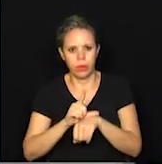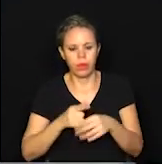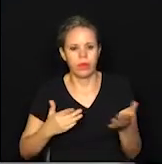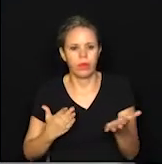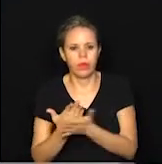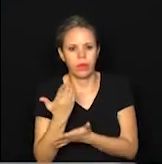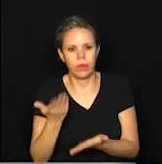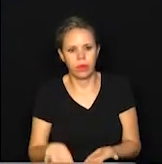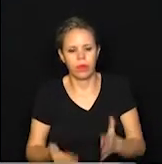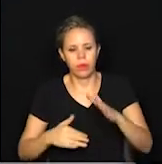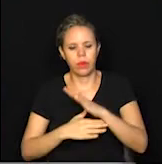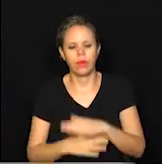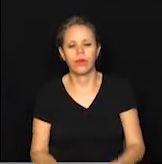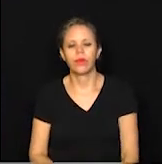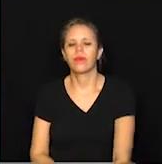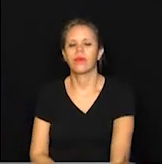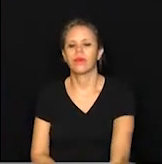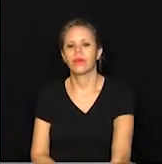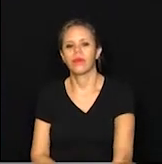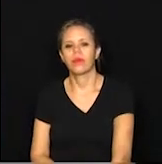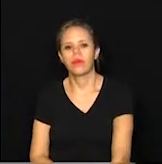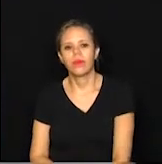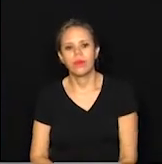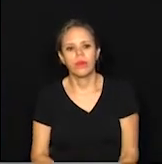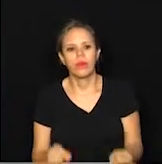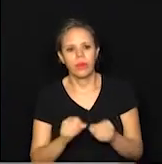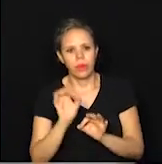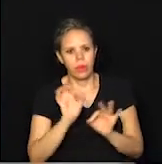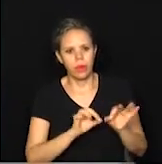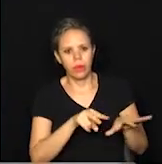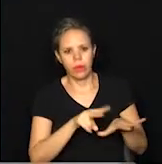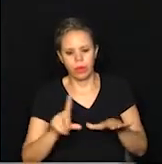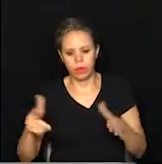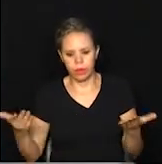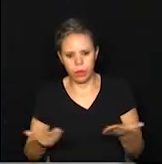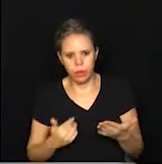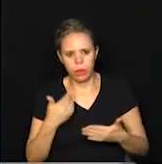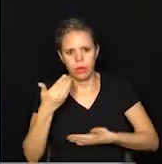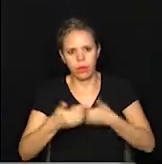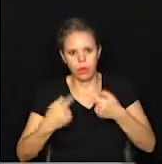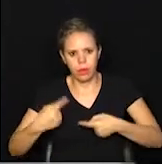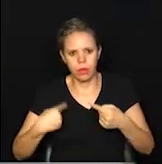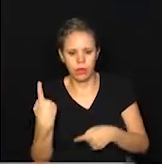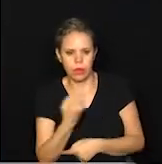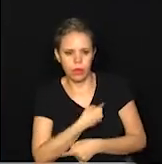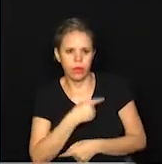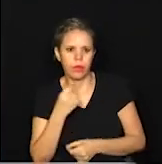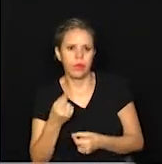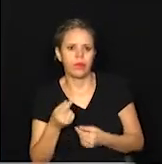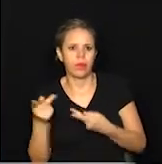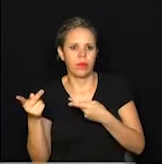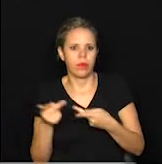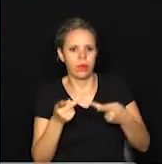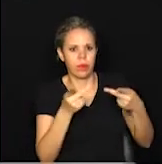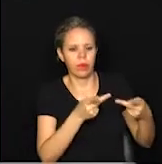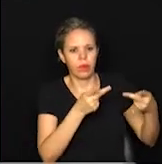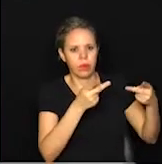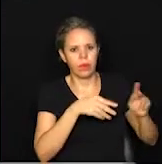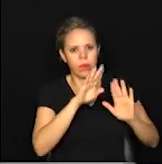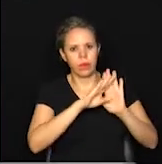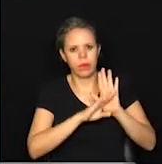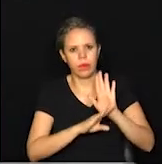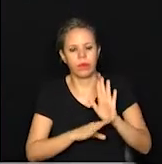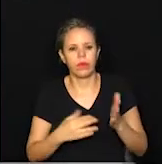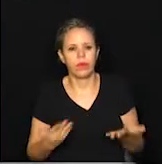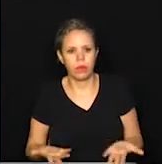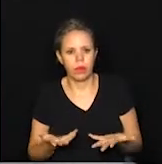por essa casa. Então, o que a gente faria essa semana? Aí depois a gente tem que discutir entre nós os convidados, a programação, mas